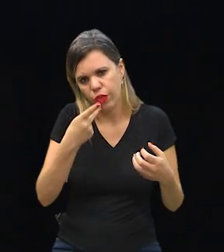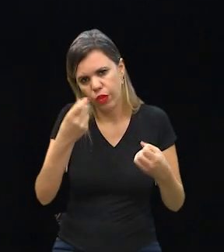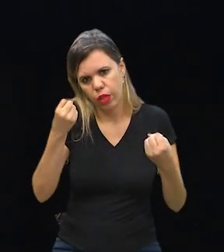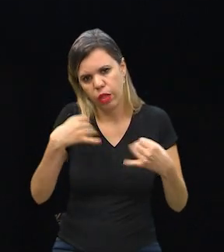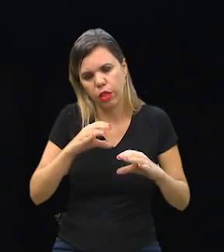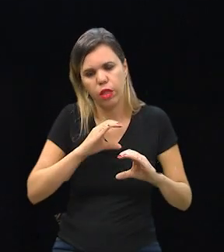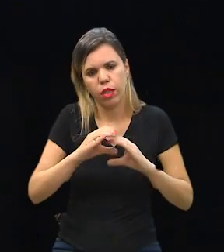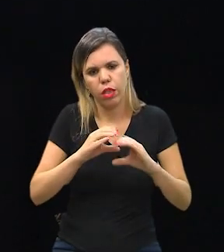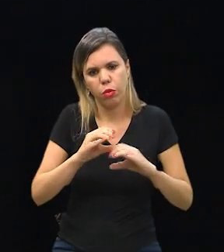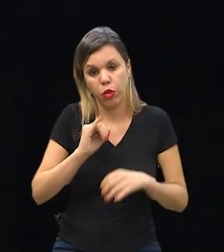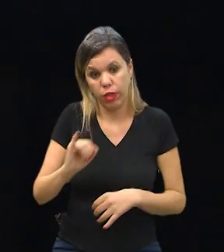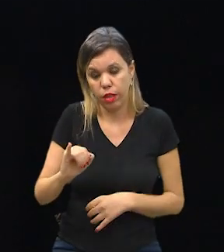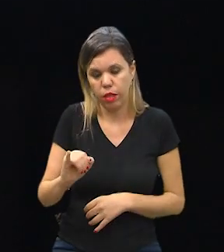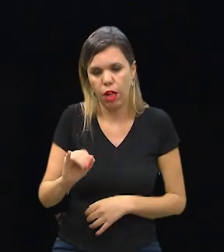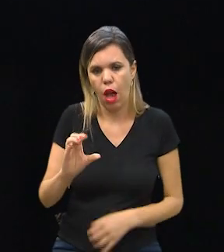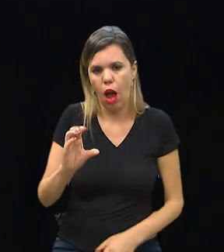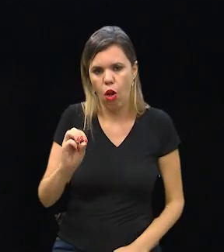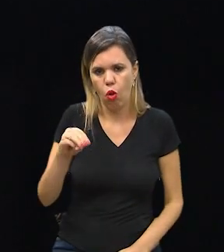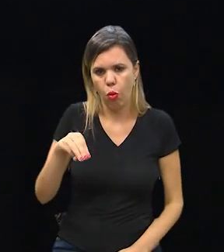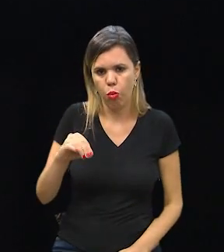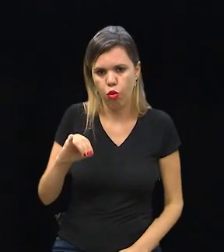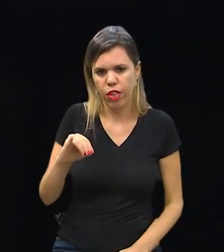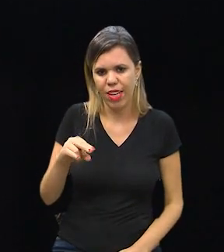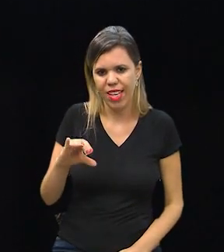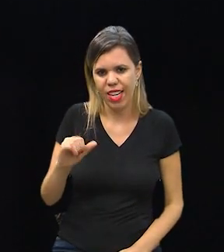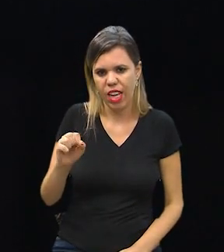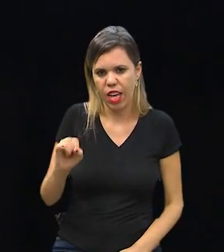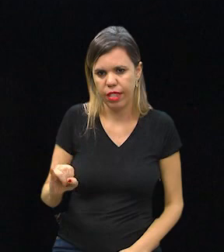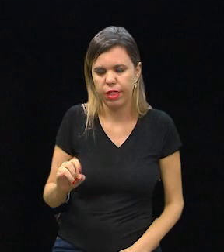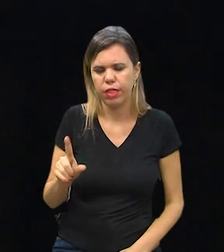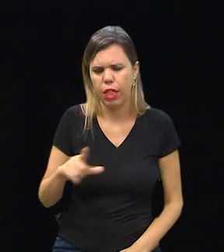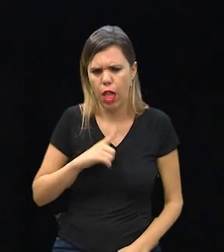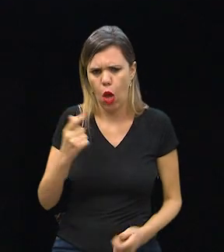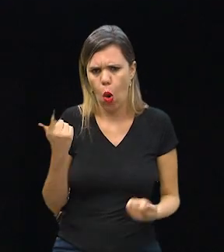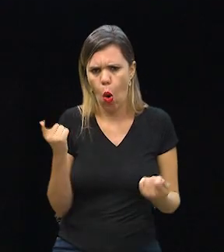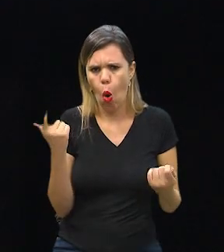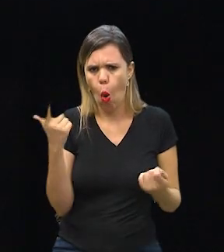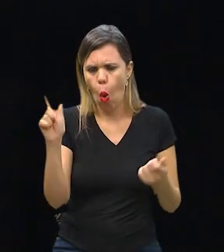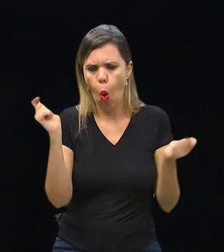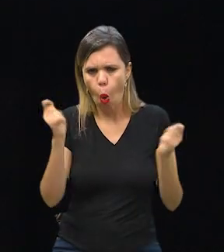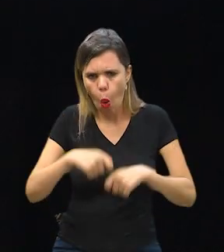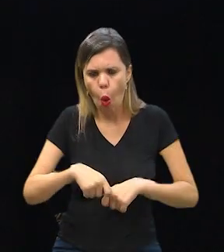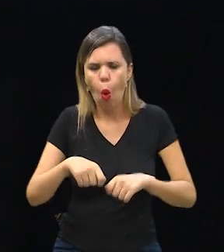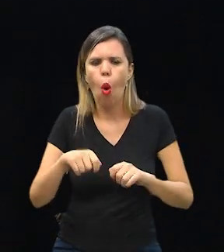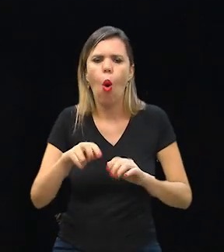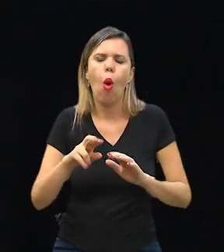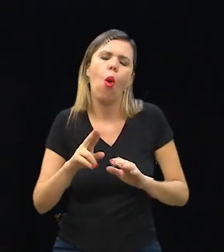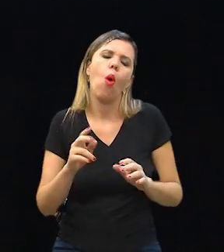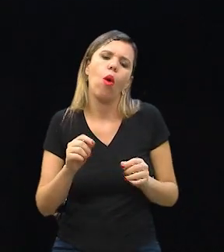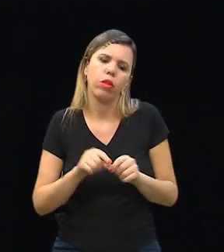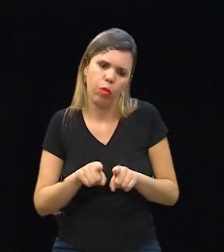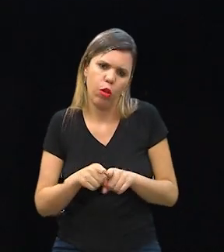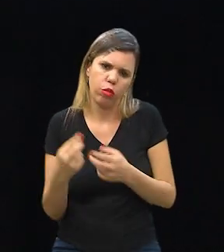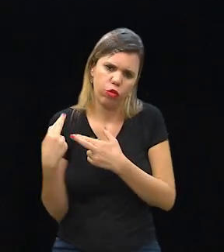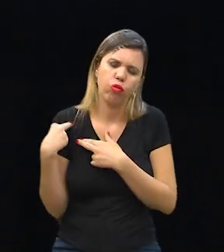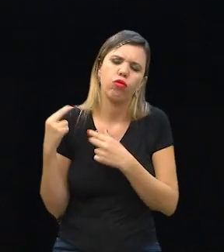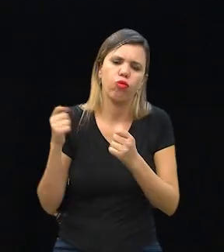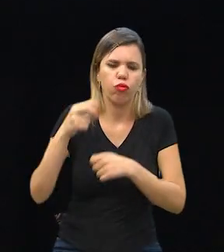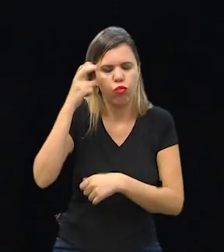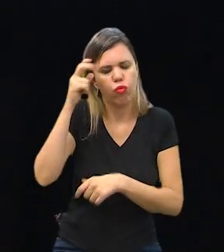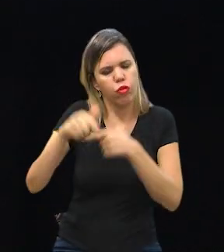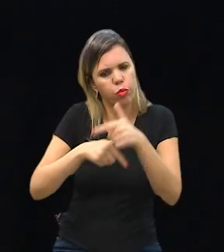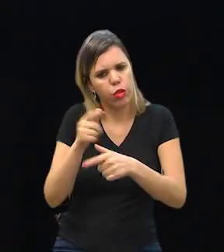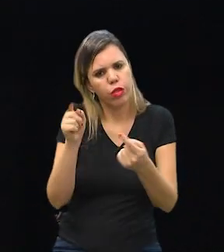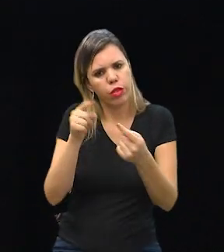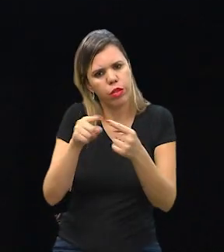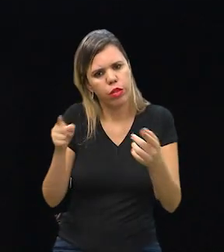gente pensar, a gente está falando do Comunicaí, mas existem outras potências e outras competências